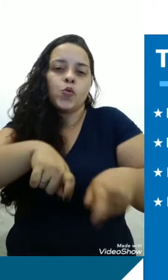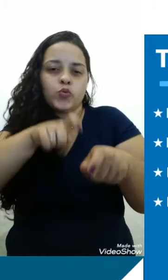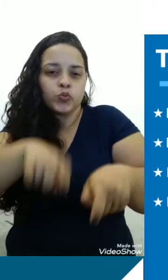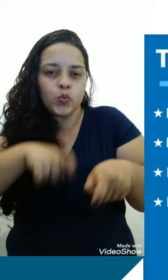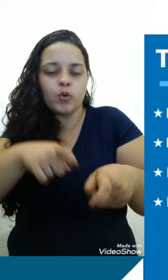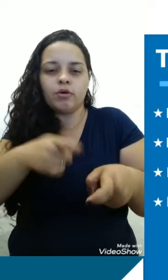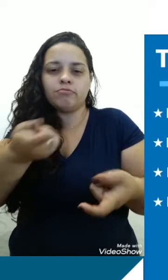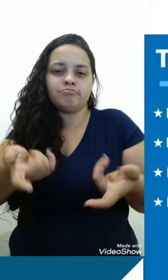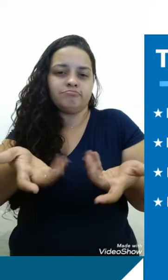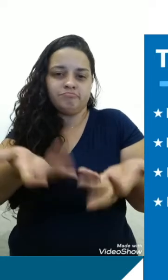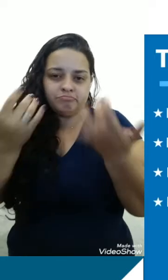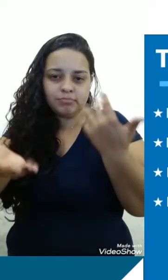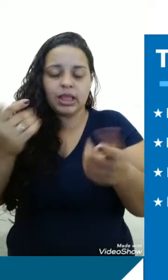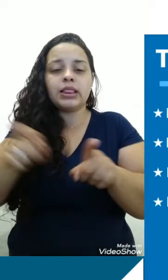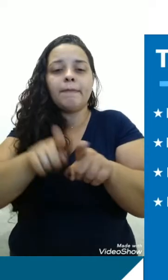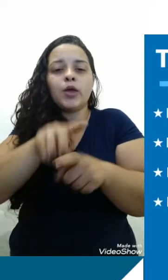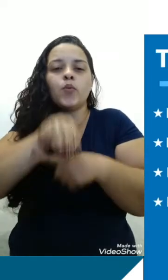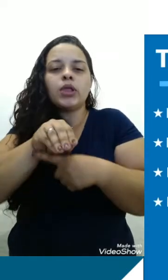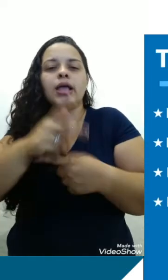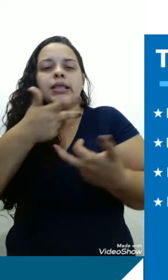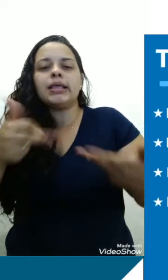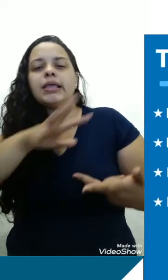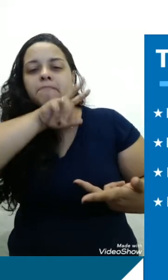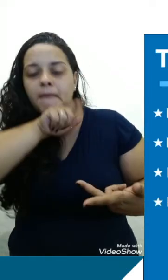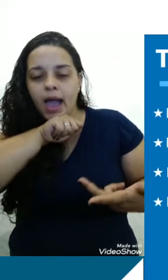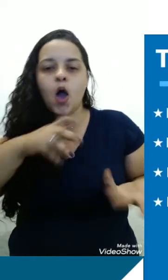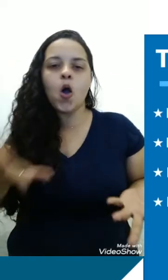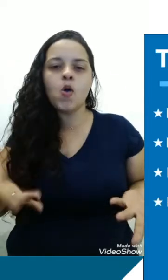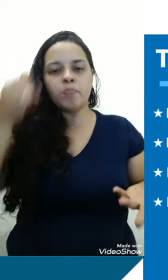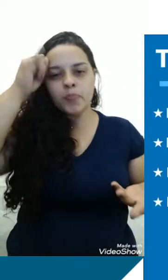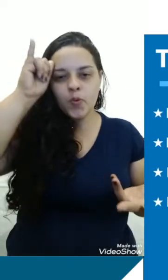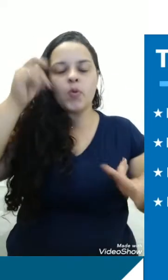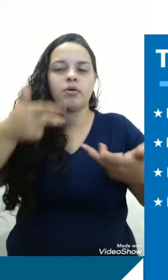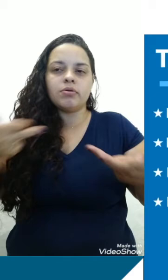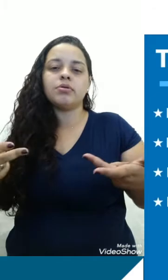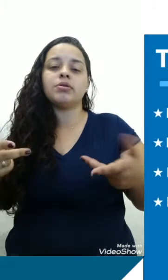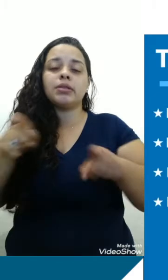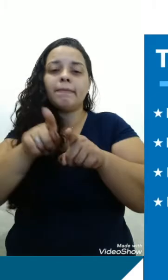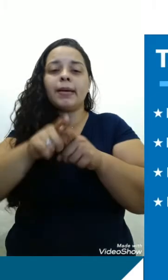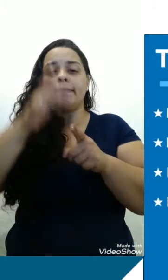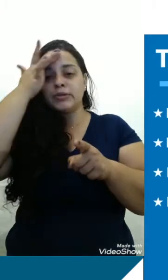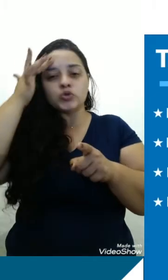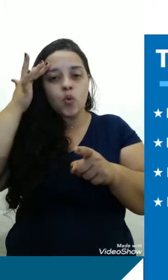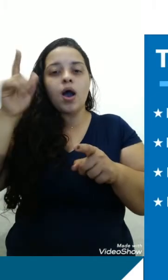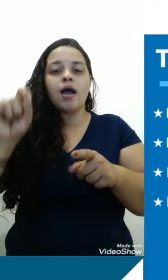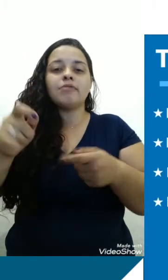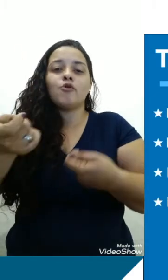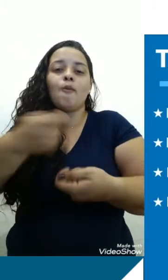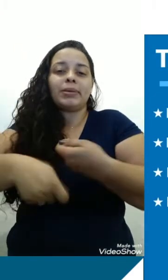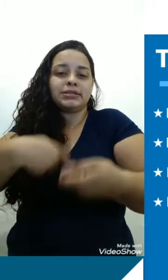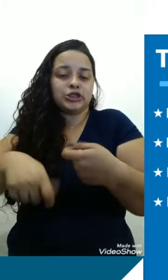para o próprio abastecimento da região de Minas, e a atuação dos tropeiros, né, esses viajantes, esses